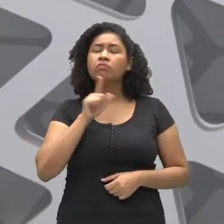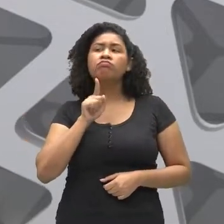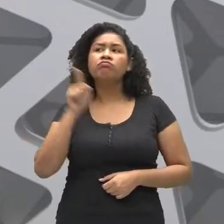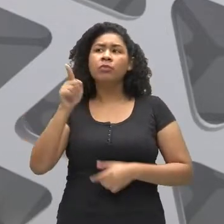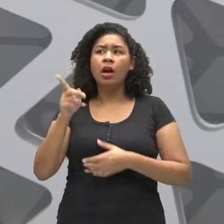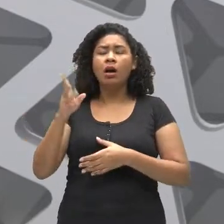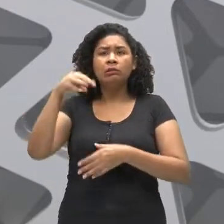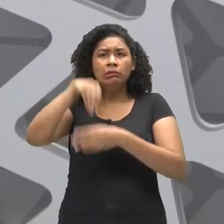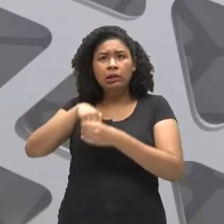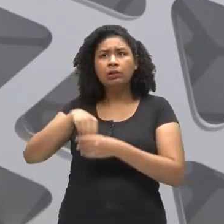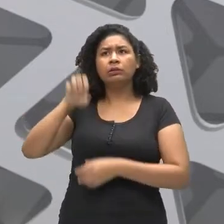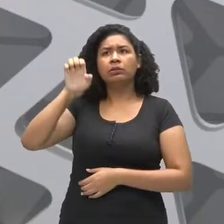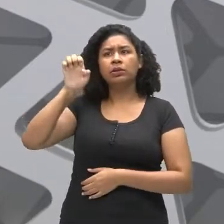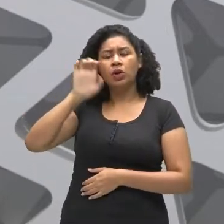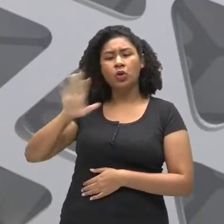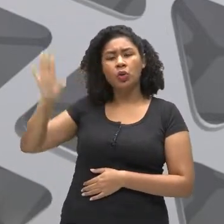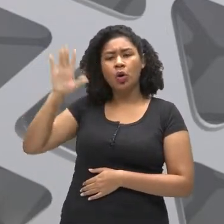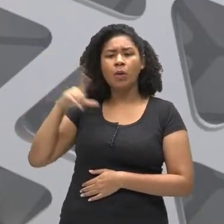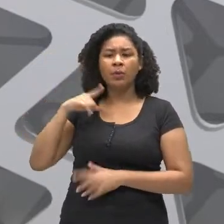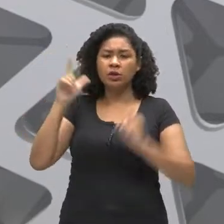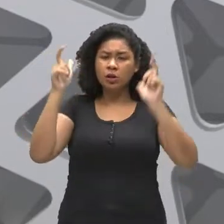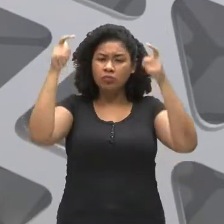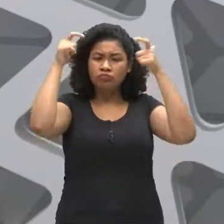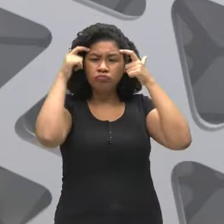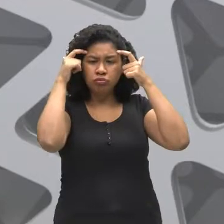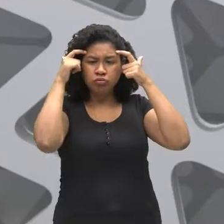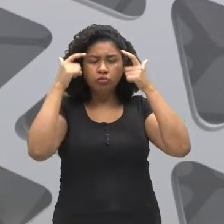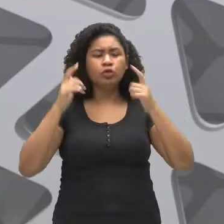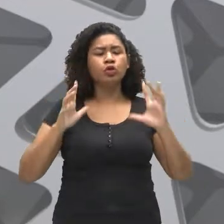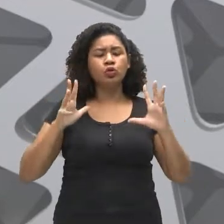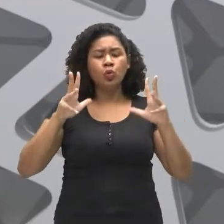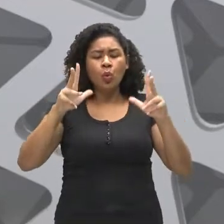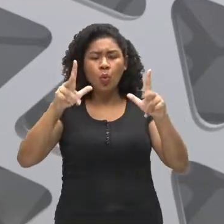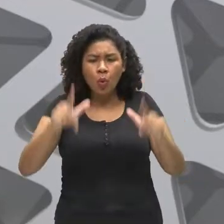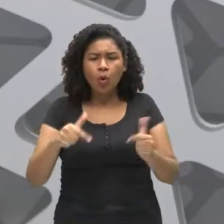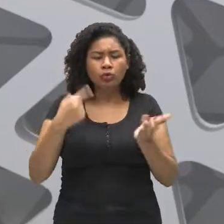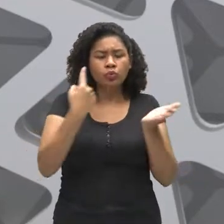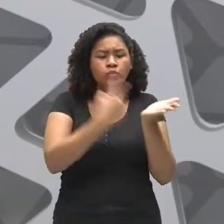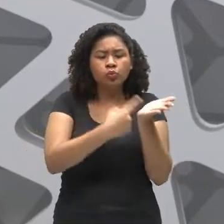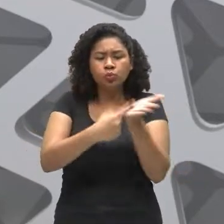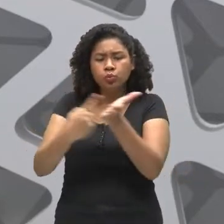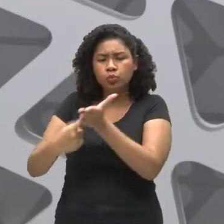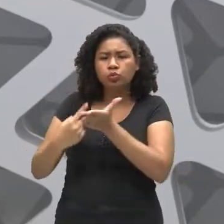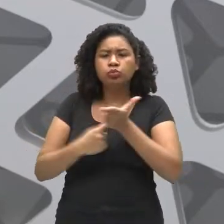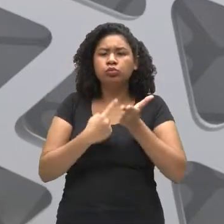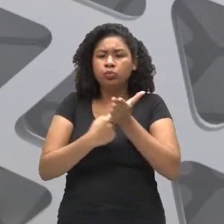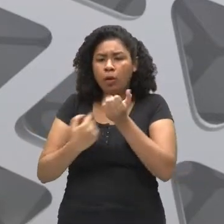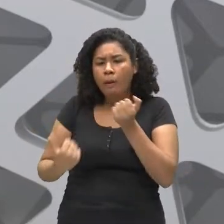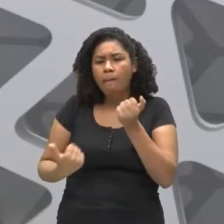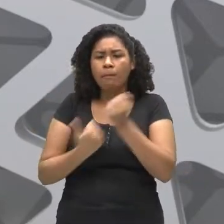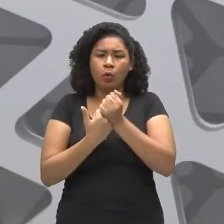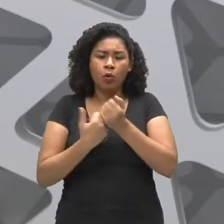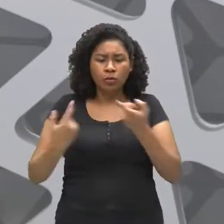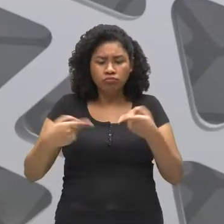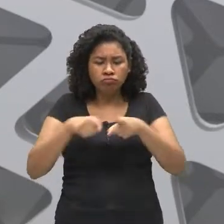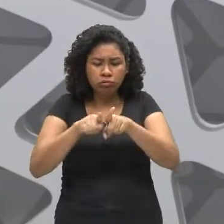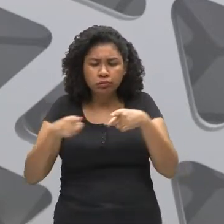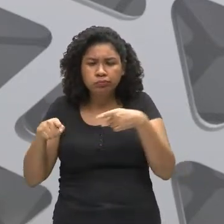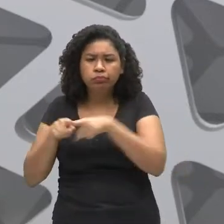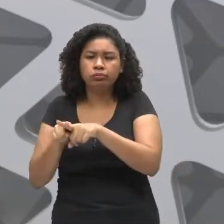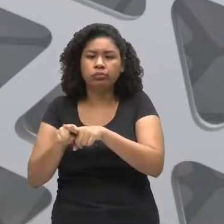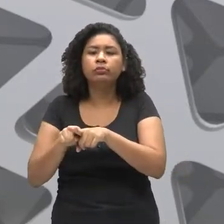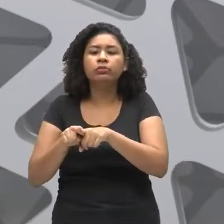da Europa os seus reis aliados à sua filosofia, né, à sua ideologia, iria assim